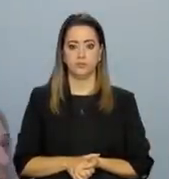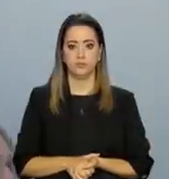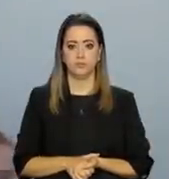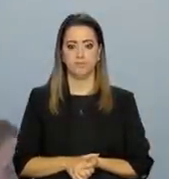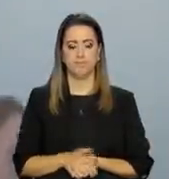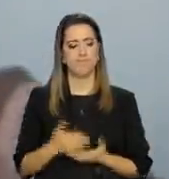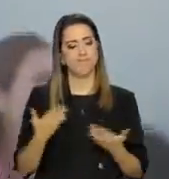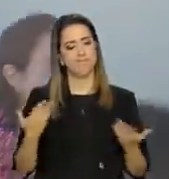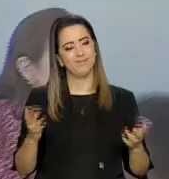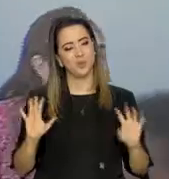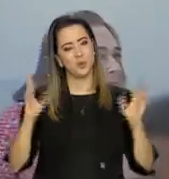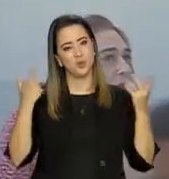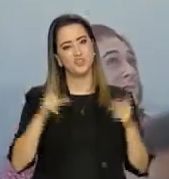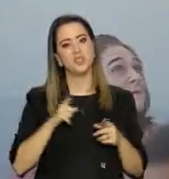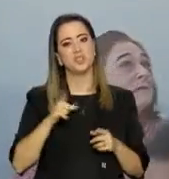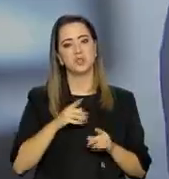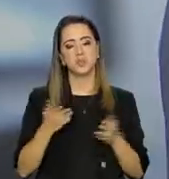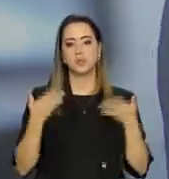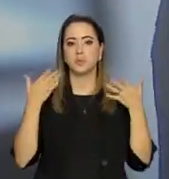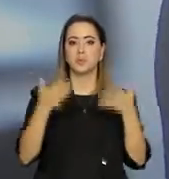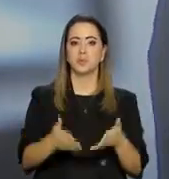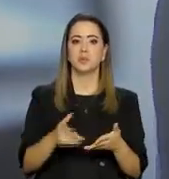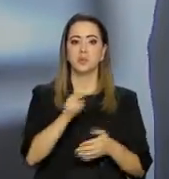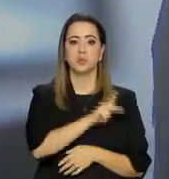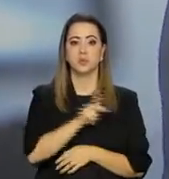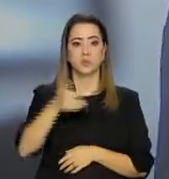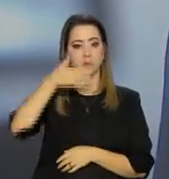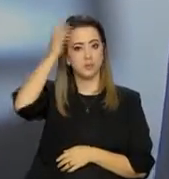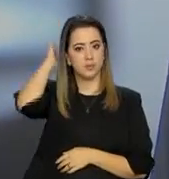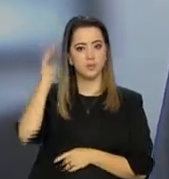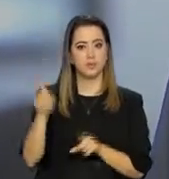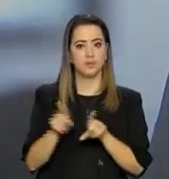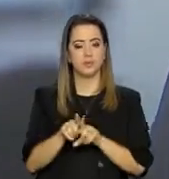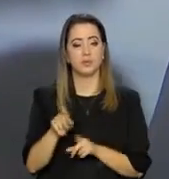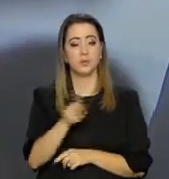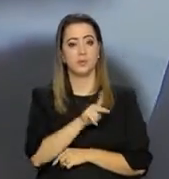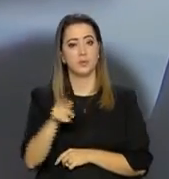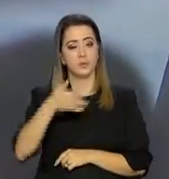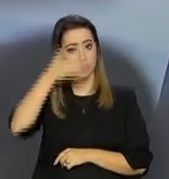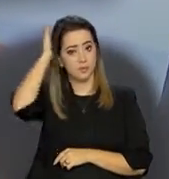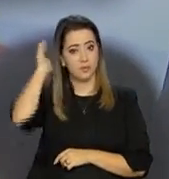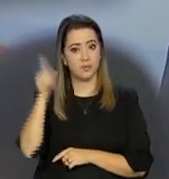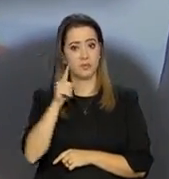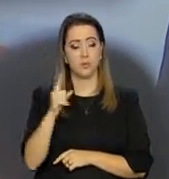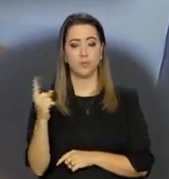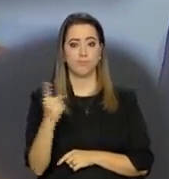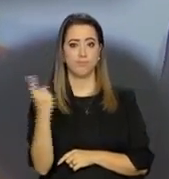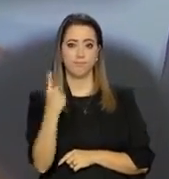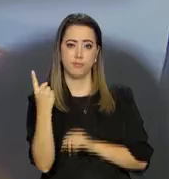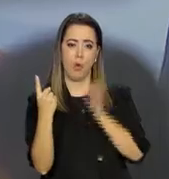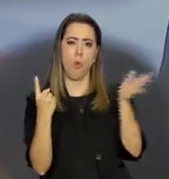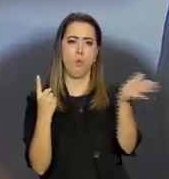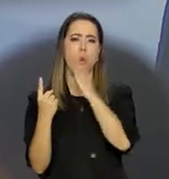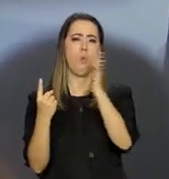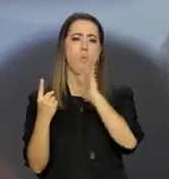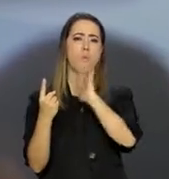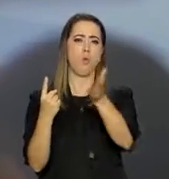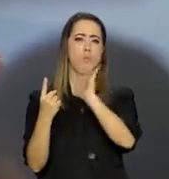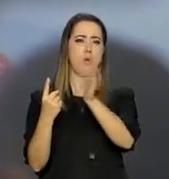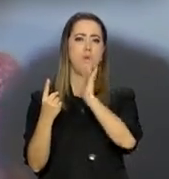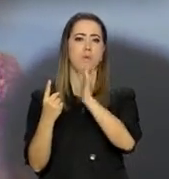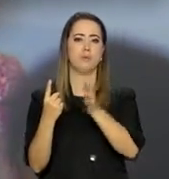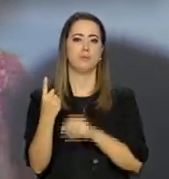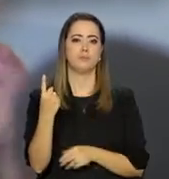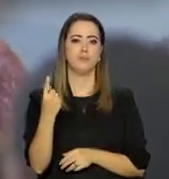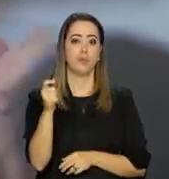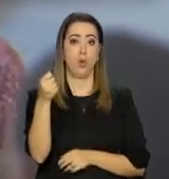Um evento que contou até com a participação do presidente da República, Michel Temer, ao equilibrar uma bola de basquete sobre a